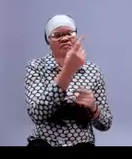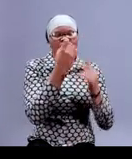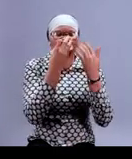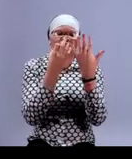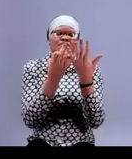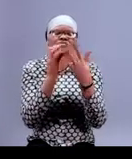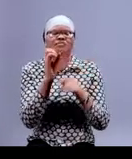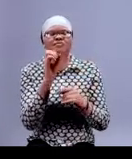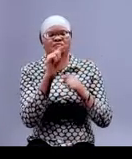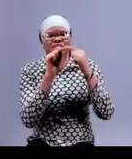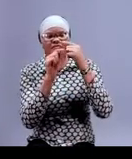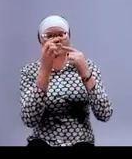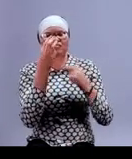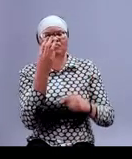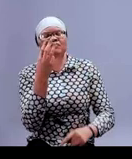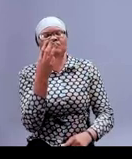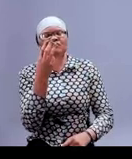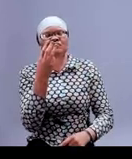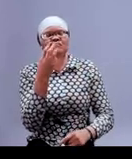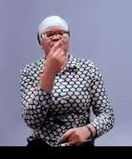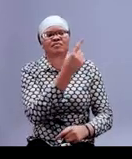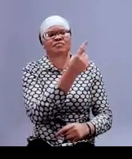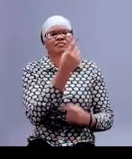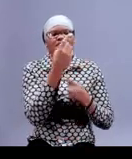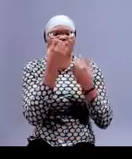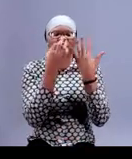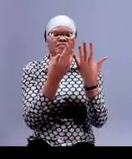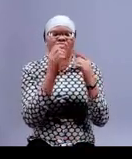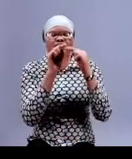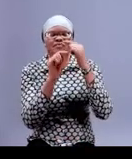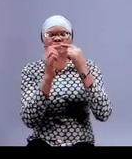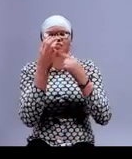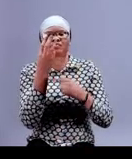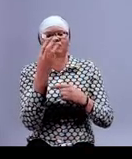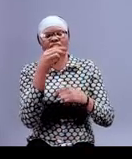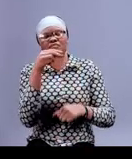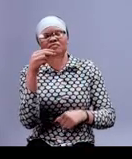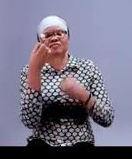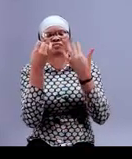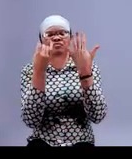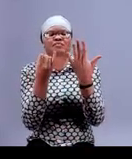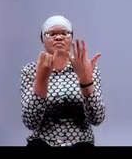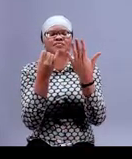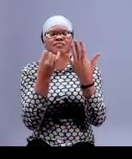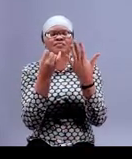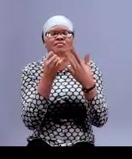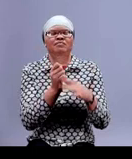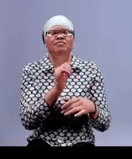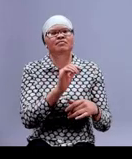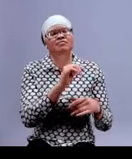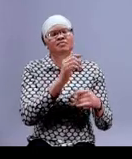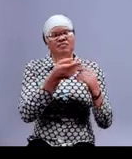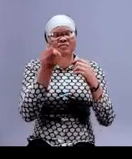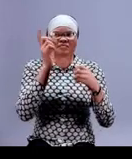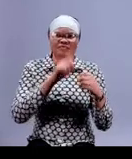3 faz-se primeiro passo 18 a divir por 3 = 6 segundo passo